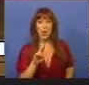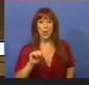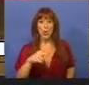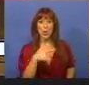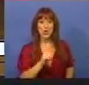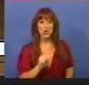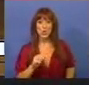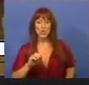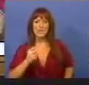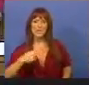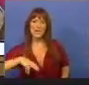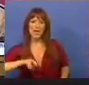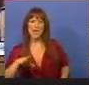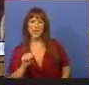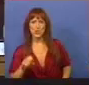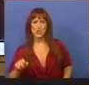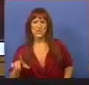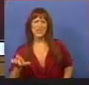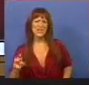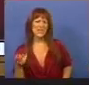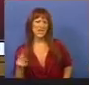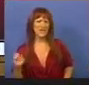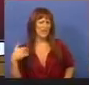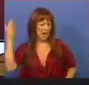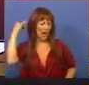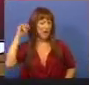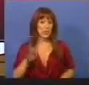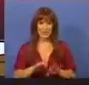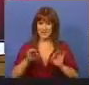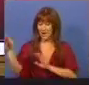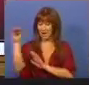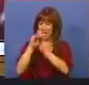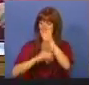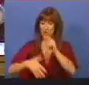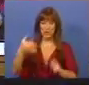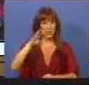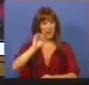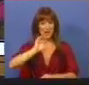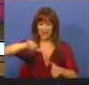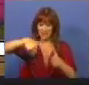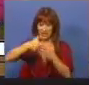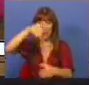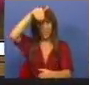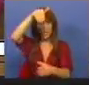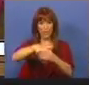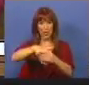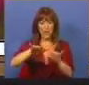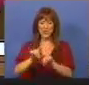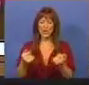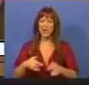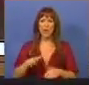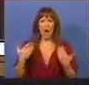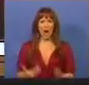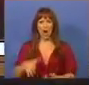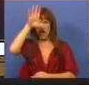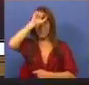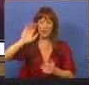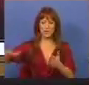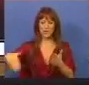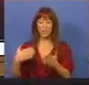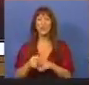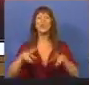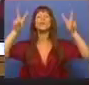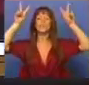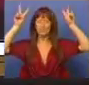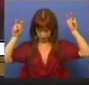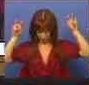foi. De acordo com o programa que o Partido Socialista levou a votos, o atual Governo propunha, e